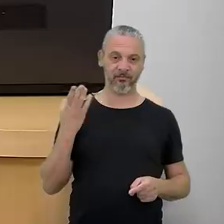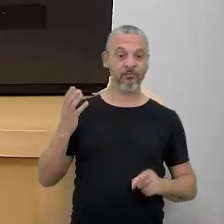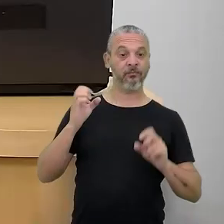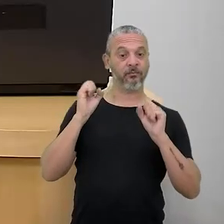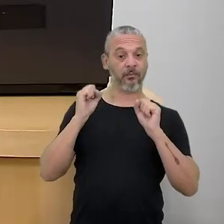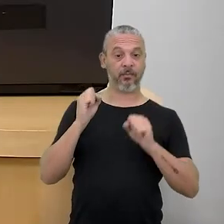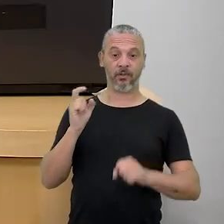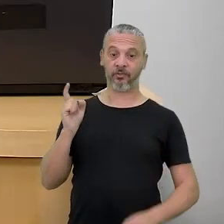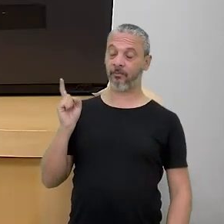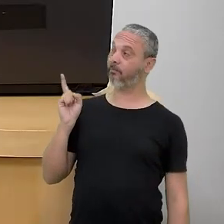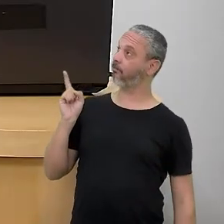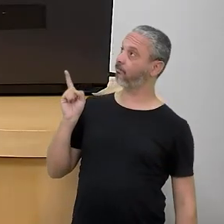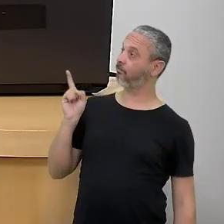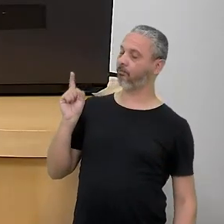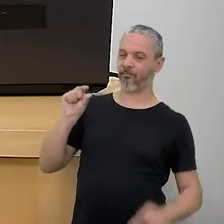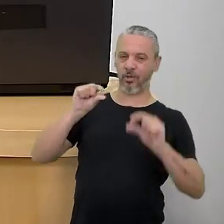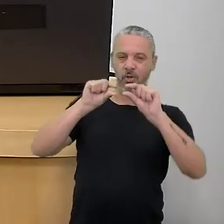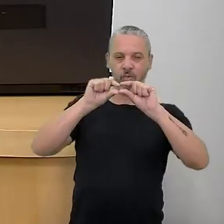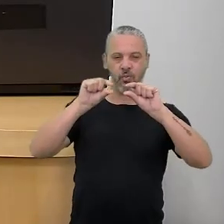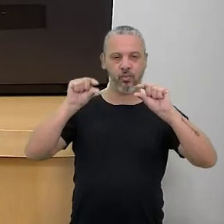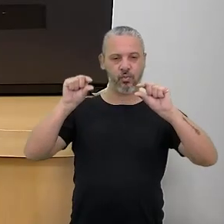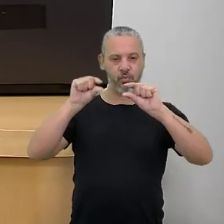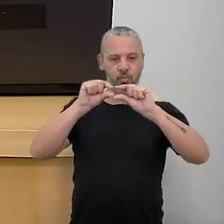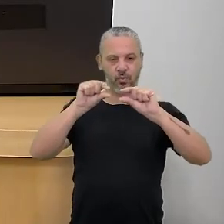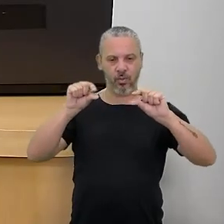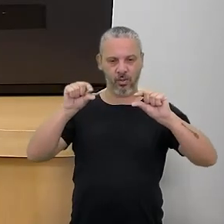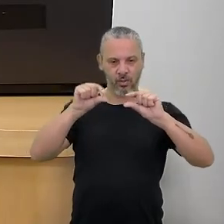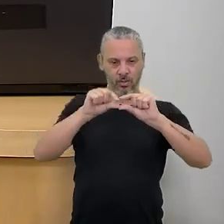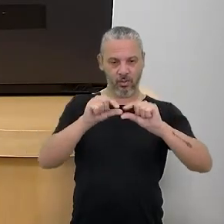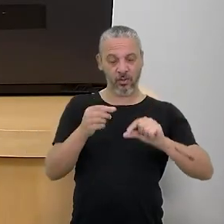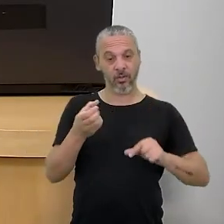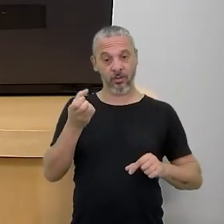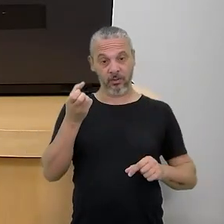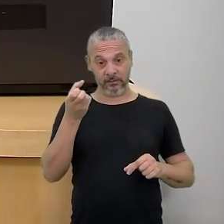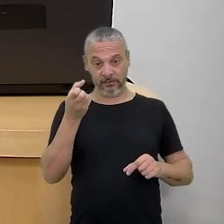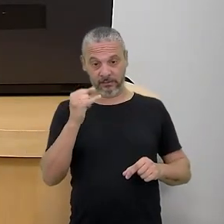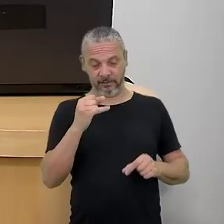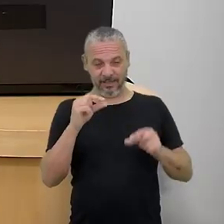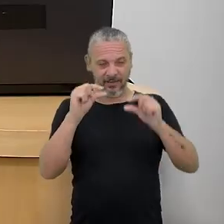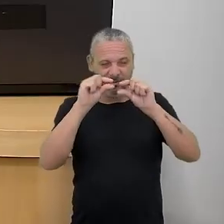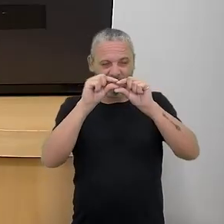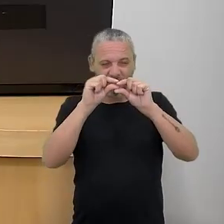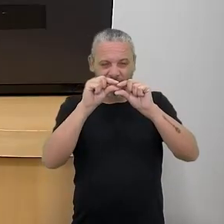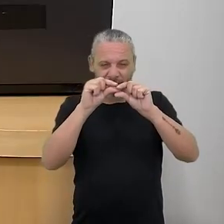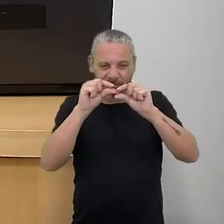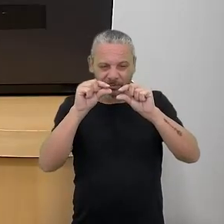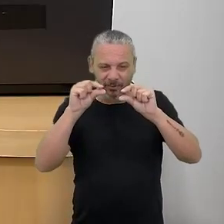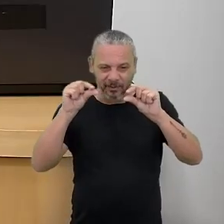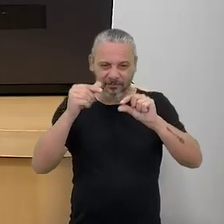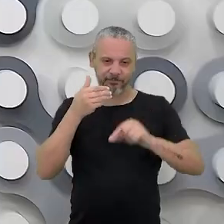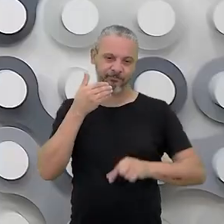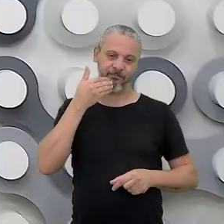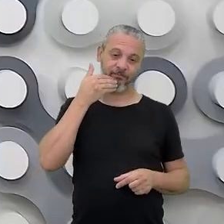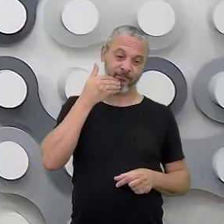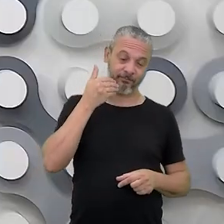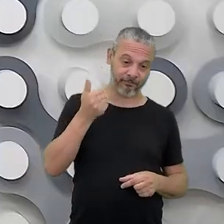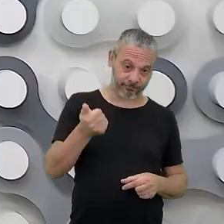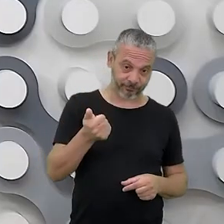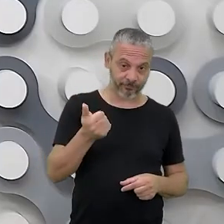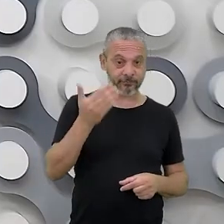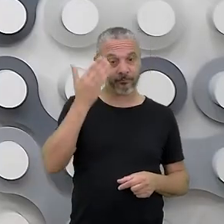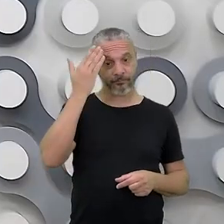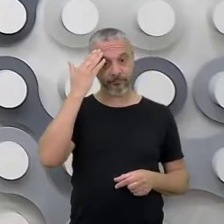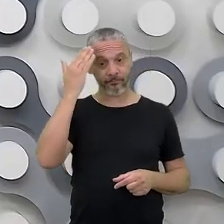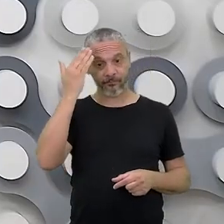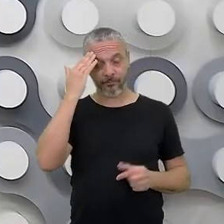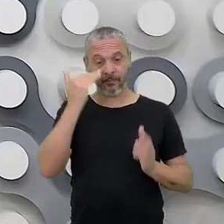canudo, ele pode ser assim, um pouco mais grosso para pegar um pouco mais água. Se for mais fino, faça um buraquinho menor, mas saiba